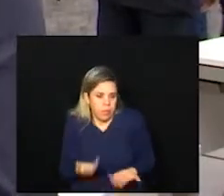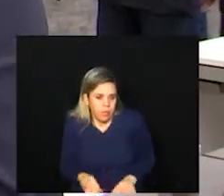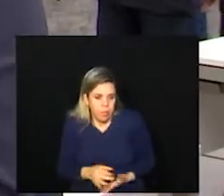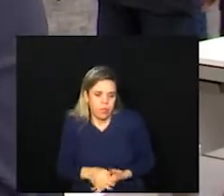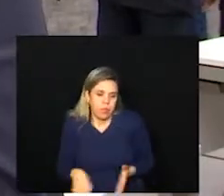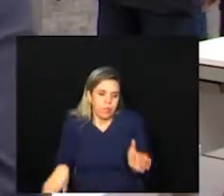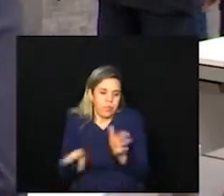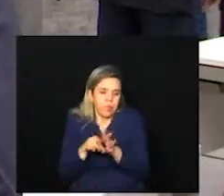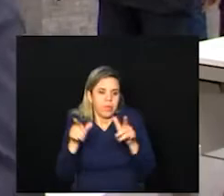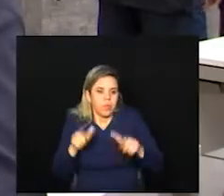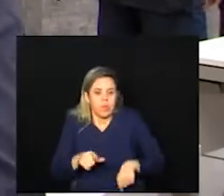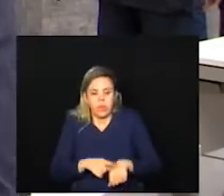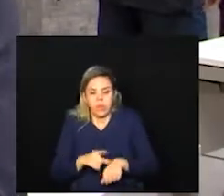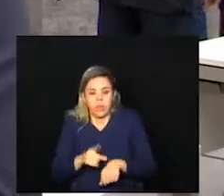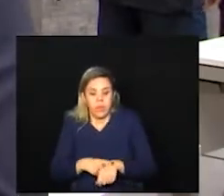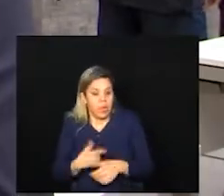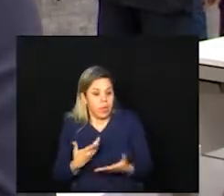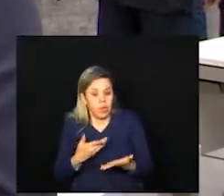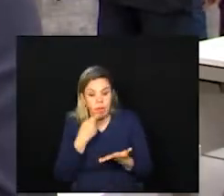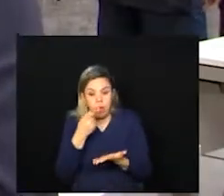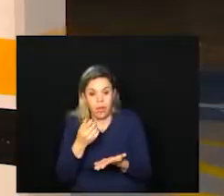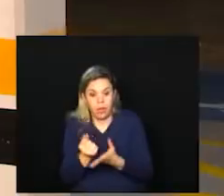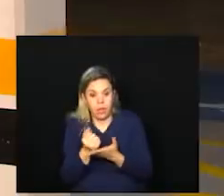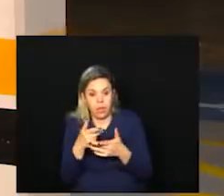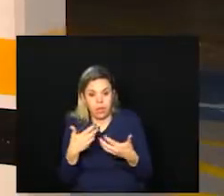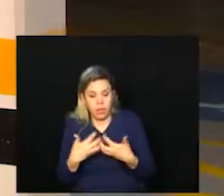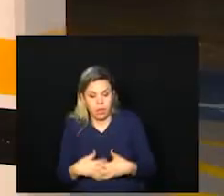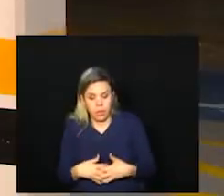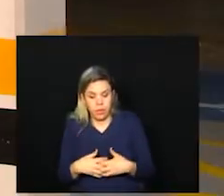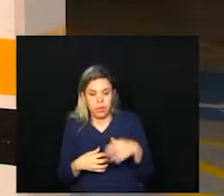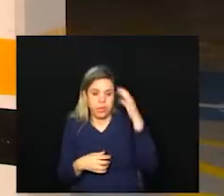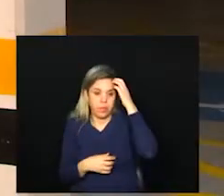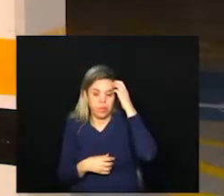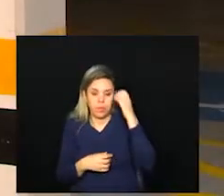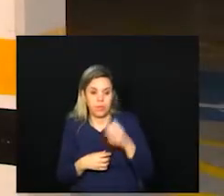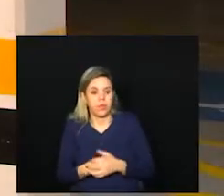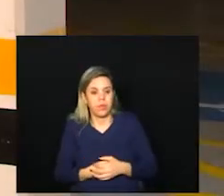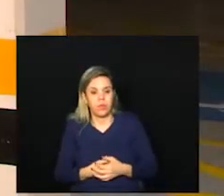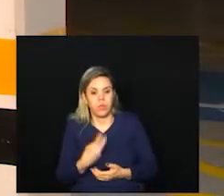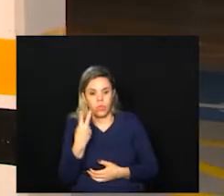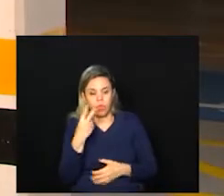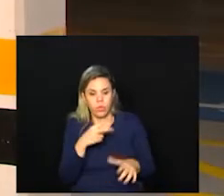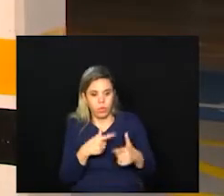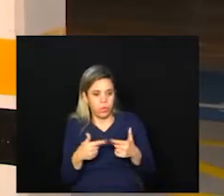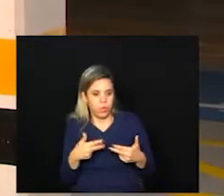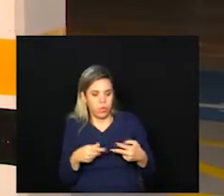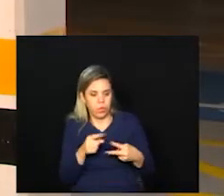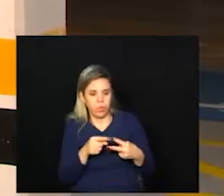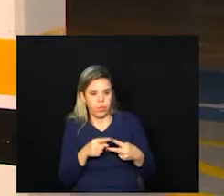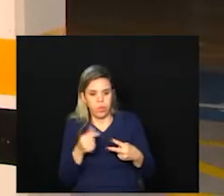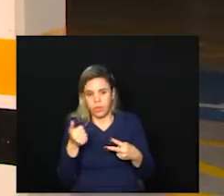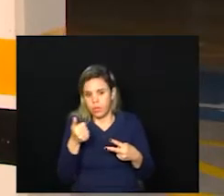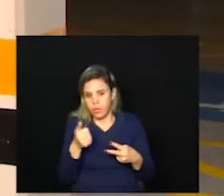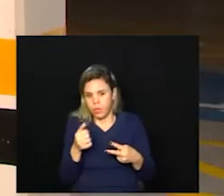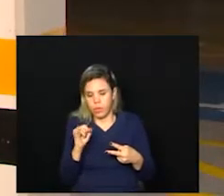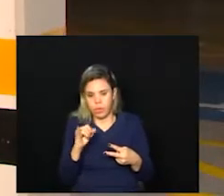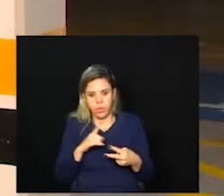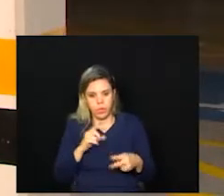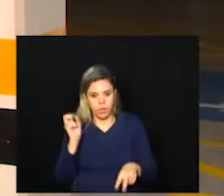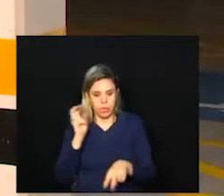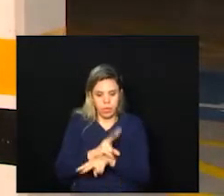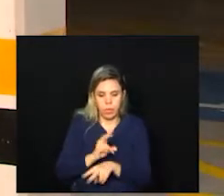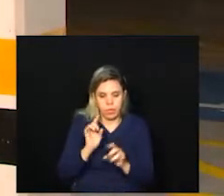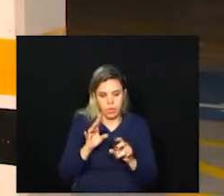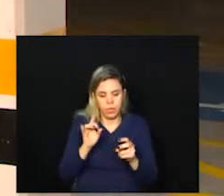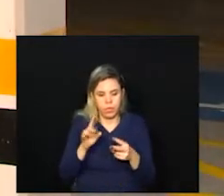vir até o local na hora e conduzir essa situação. A matéria prevê duas situações. Primeiro, caso a vaga